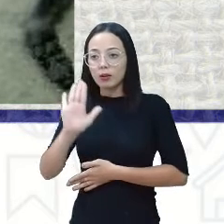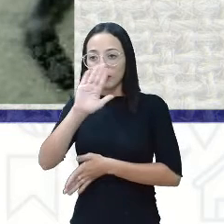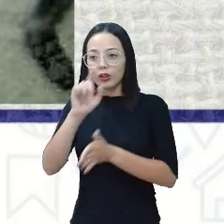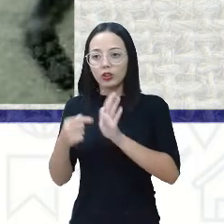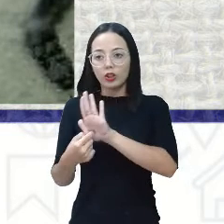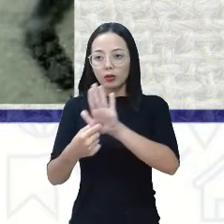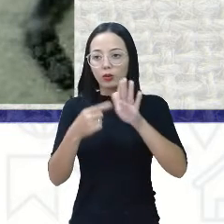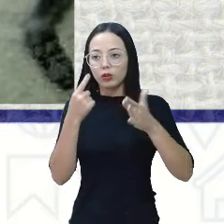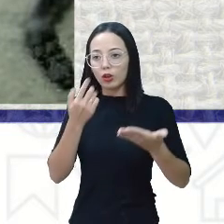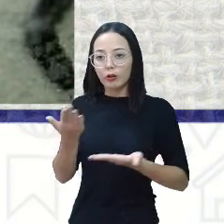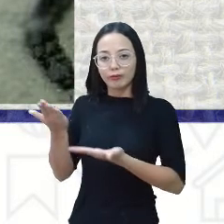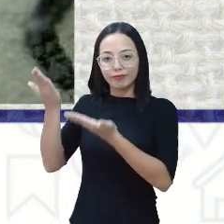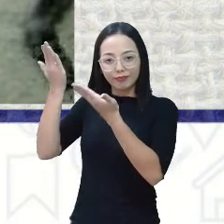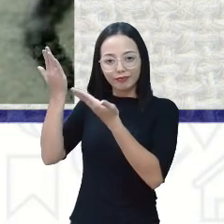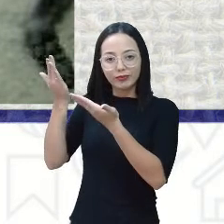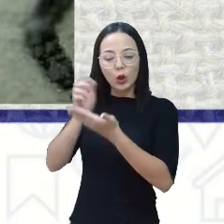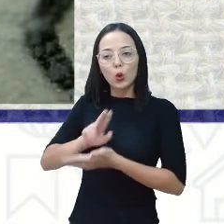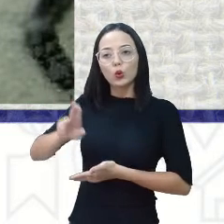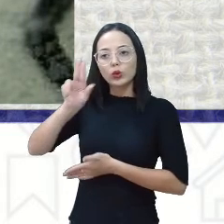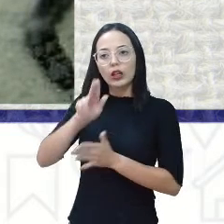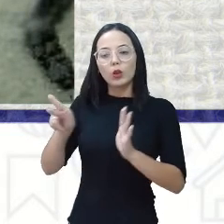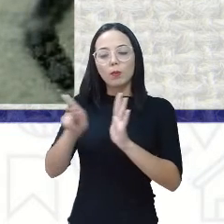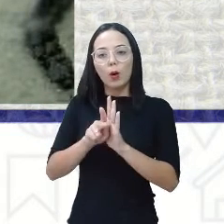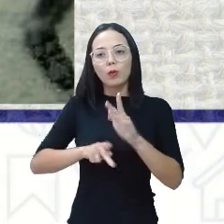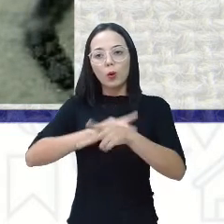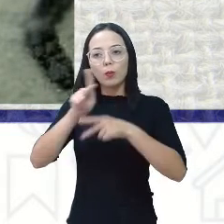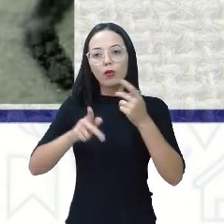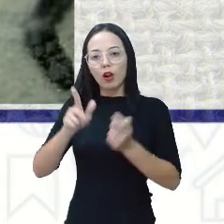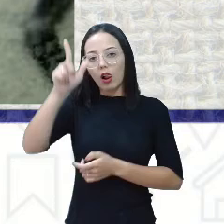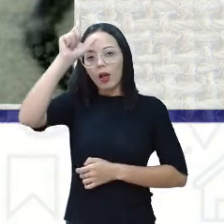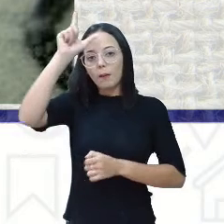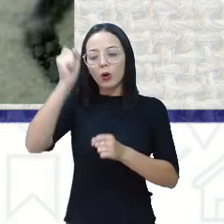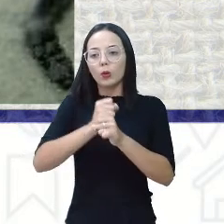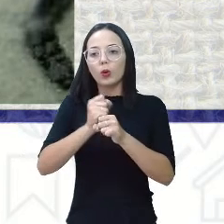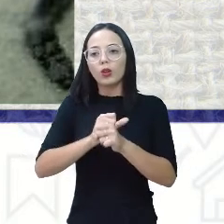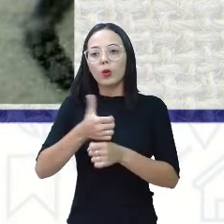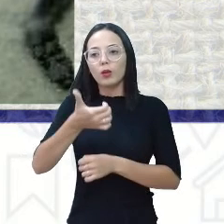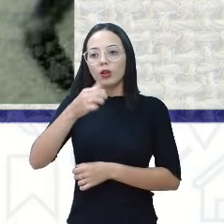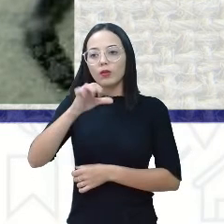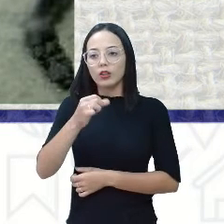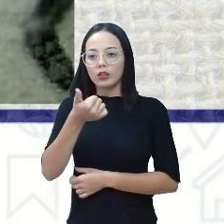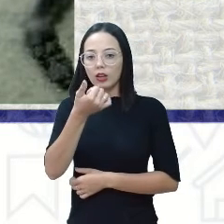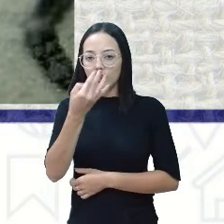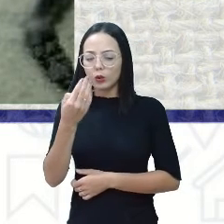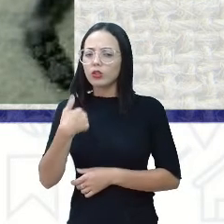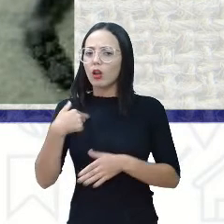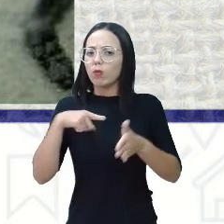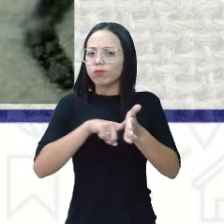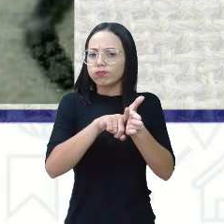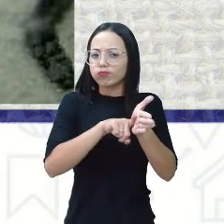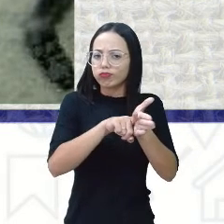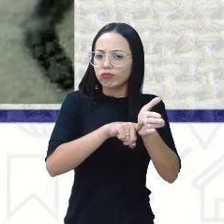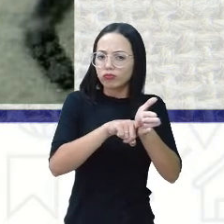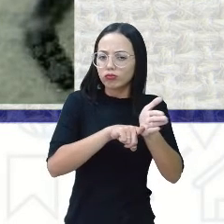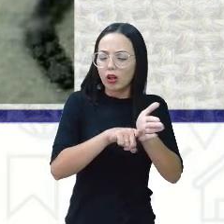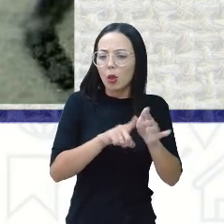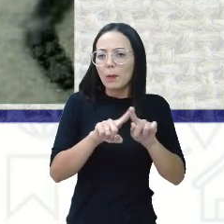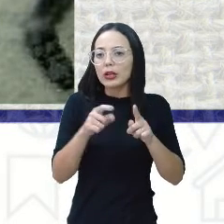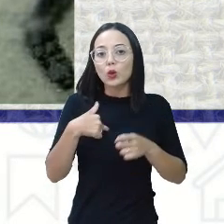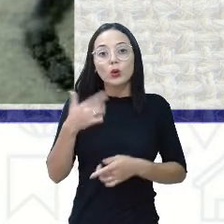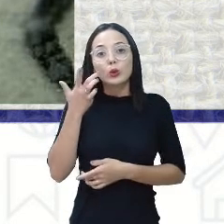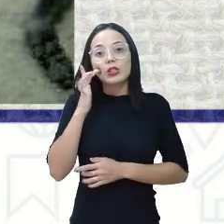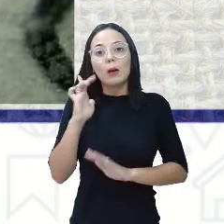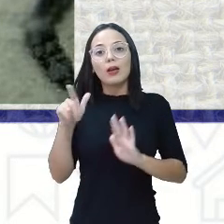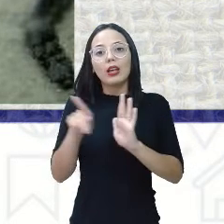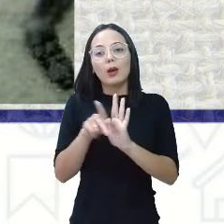né? Canhão utilizado pelos alemães em 1914. Eu estava pesquisando e eu não sabia